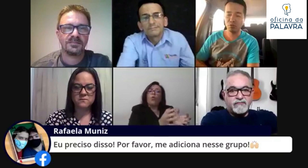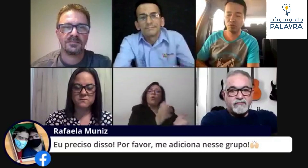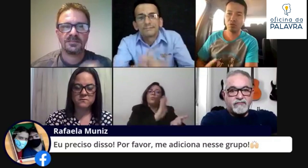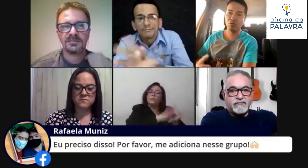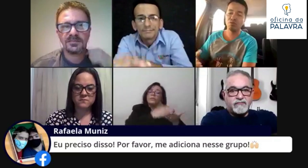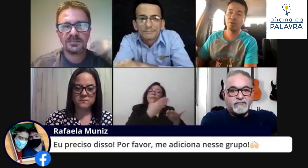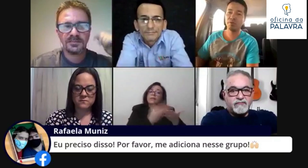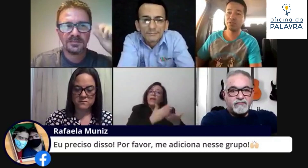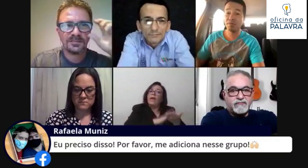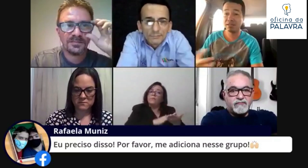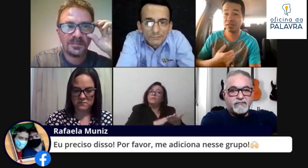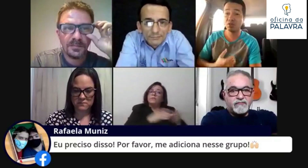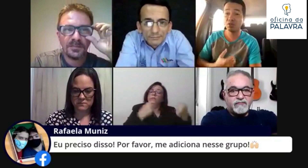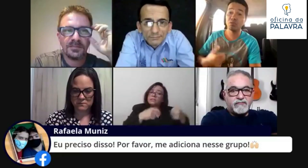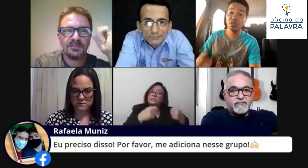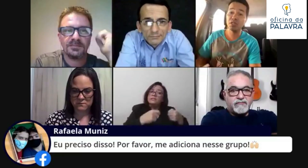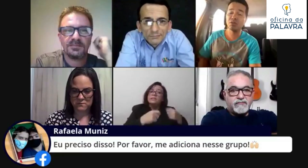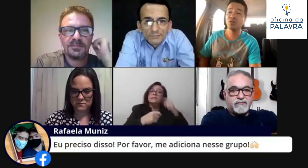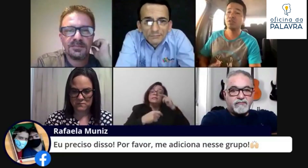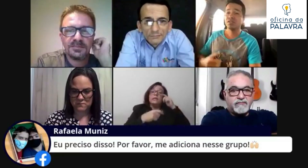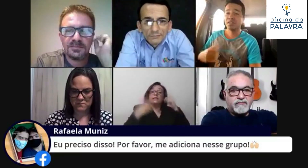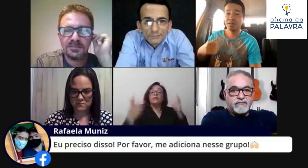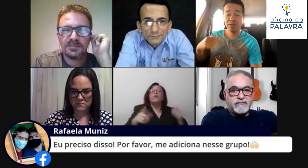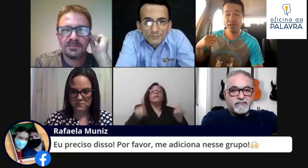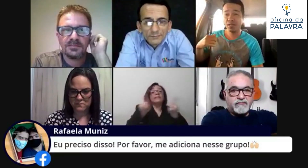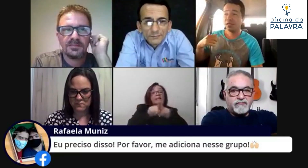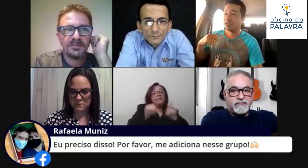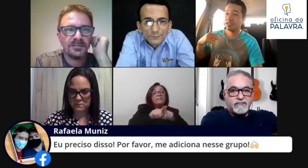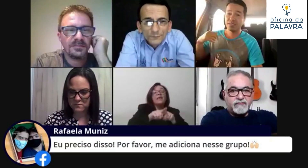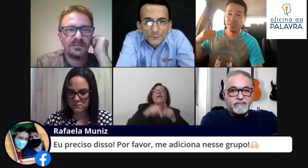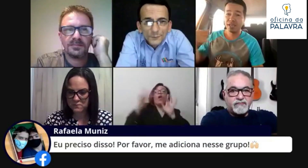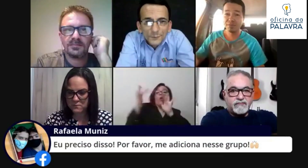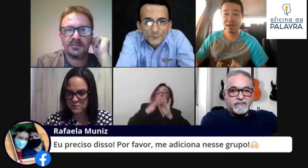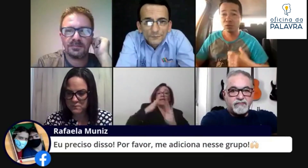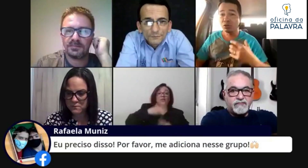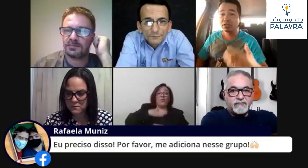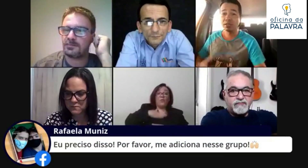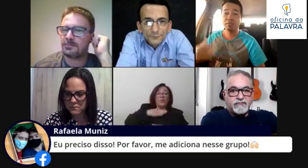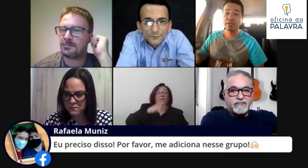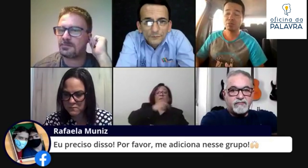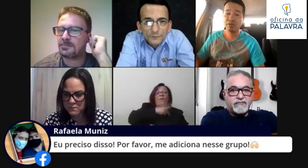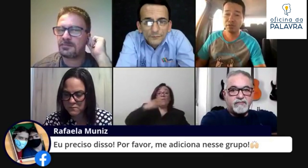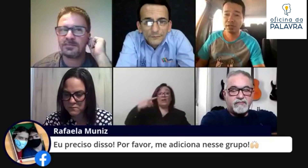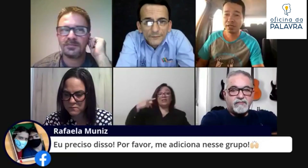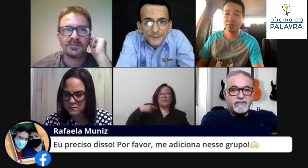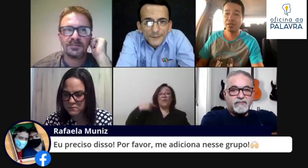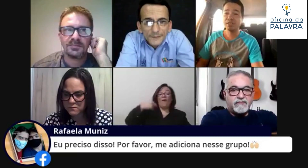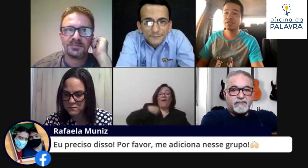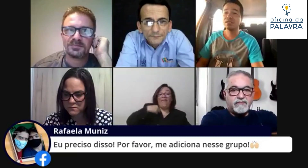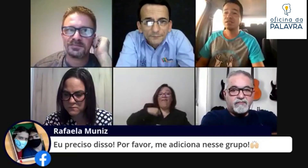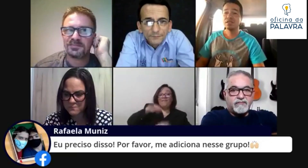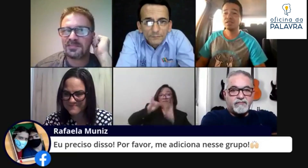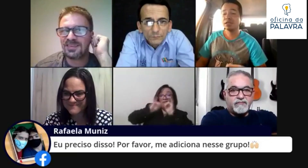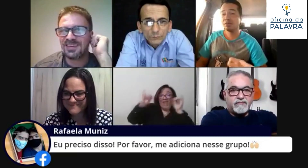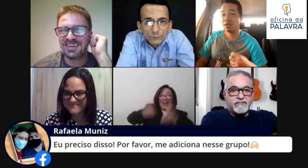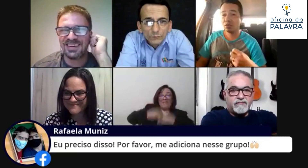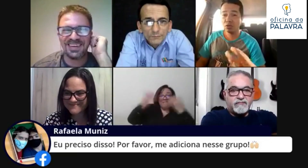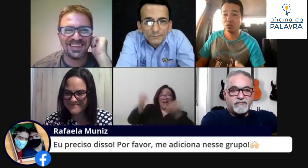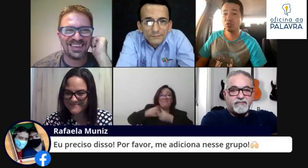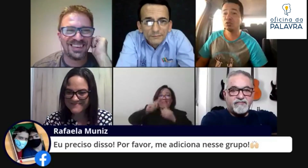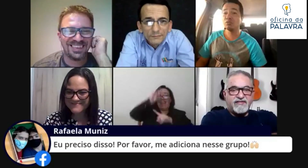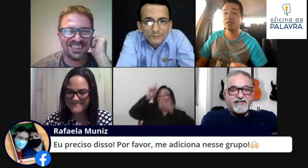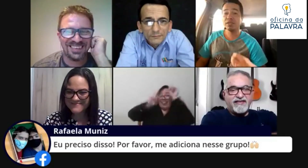uma aproximação comigo, saber das ideias malucas que passam pela minha cabeça,